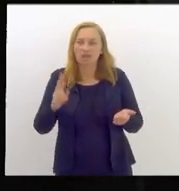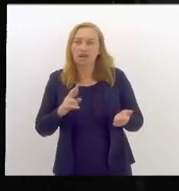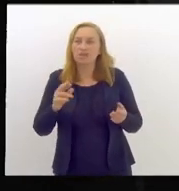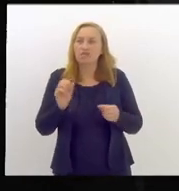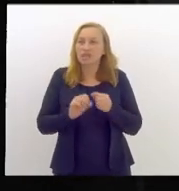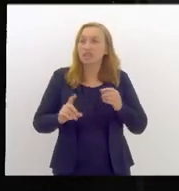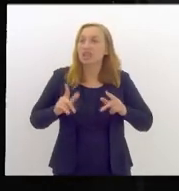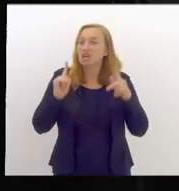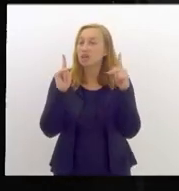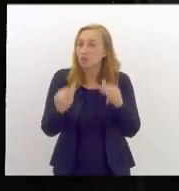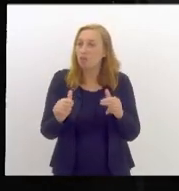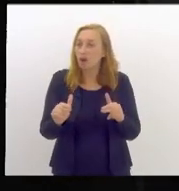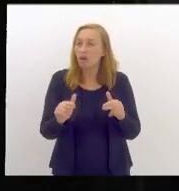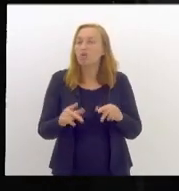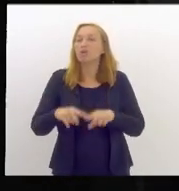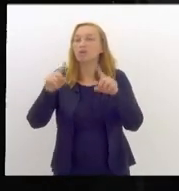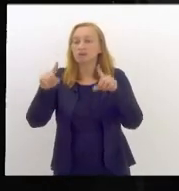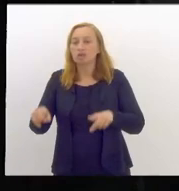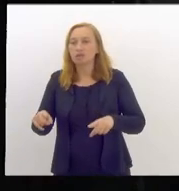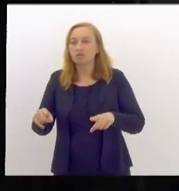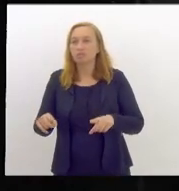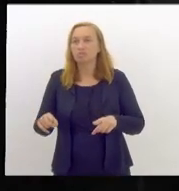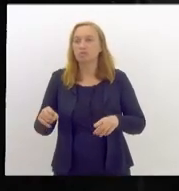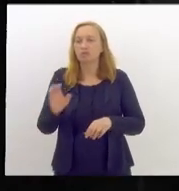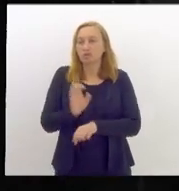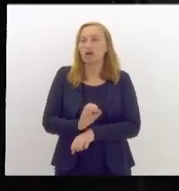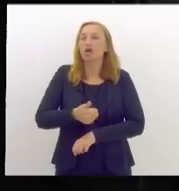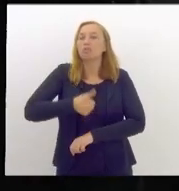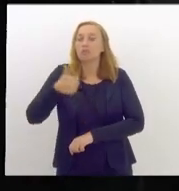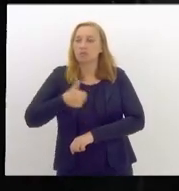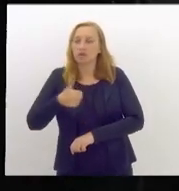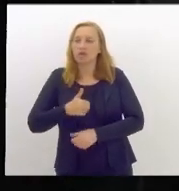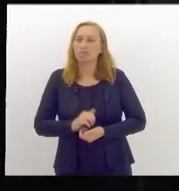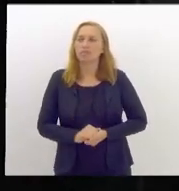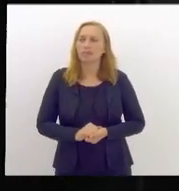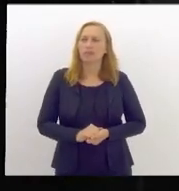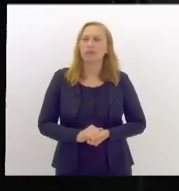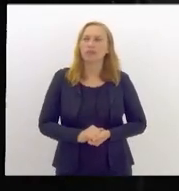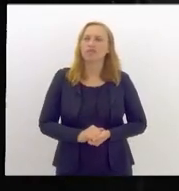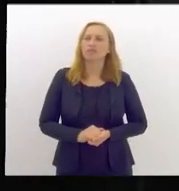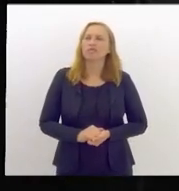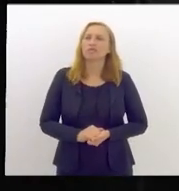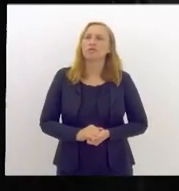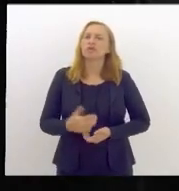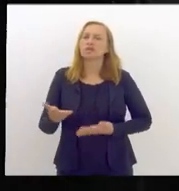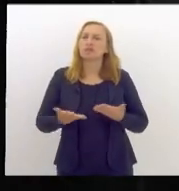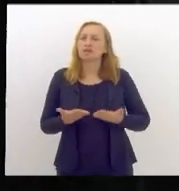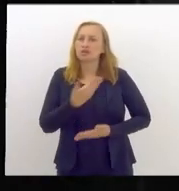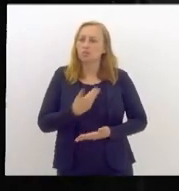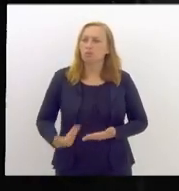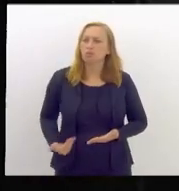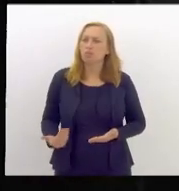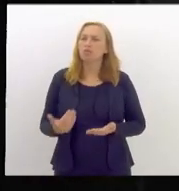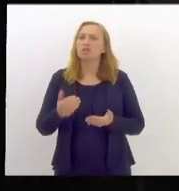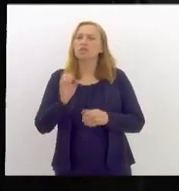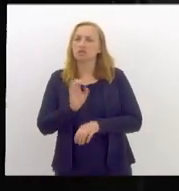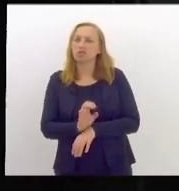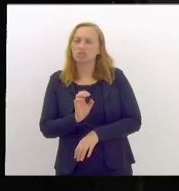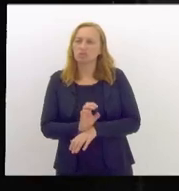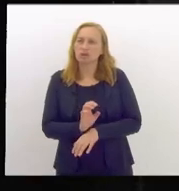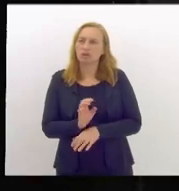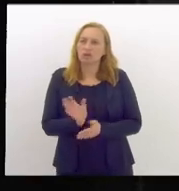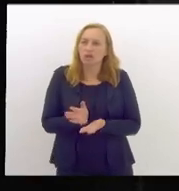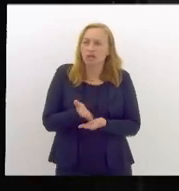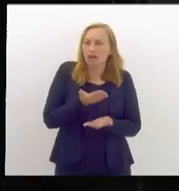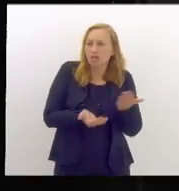como foi com serviço público estadual primeiro primeiro no caso do serviço público estadual as perdas acumuladas eram